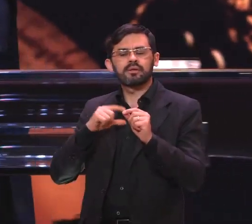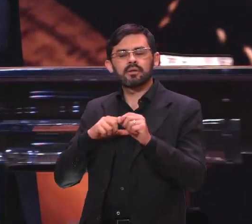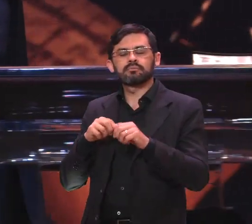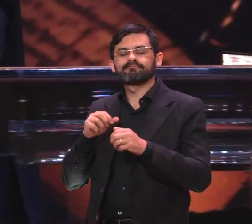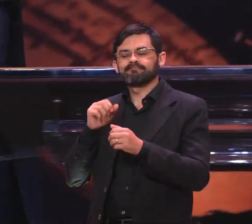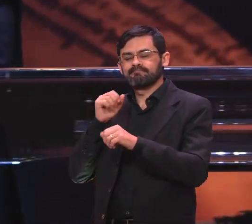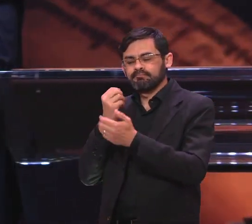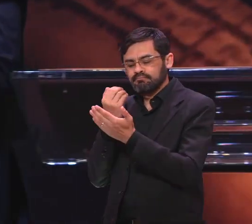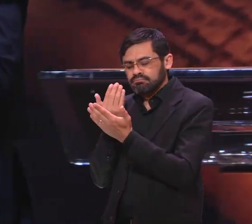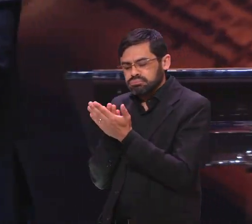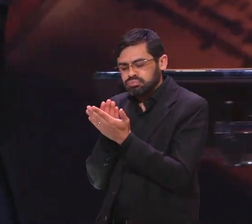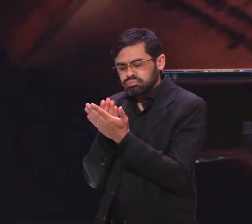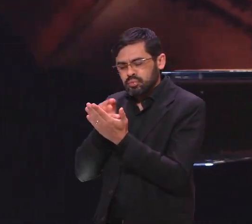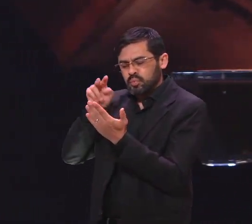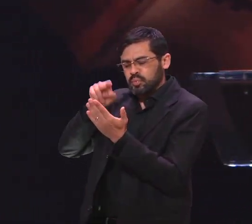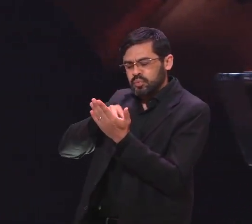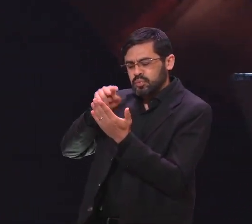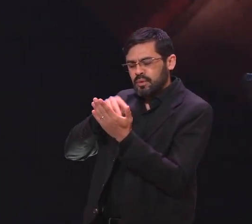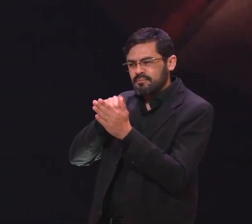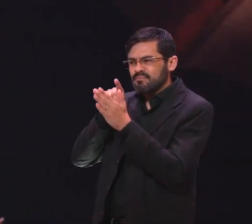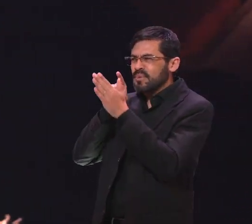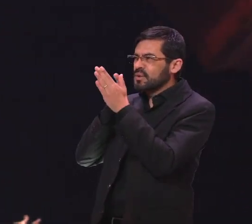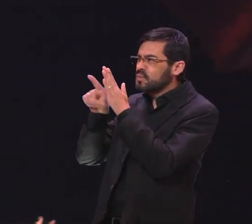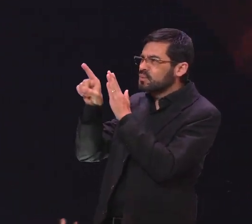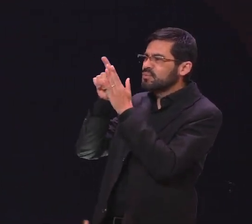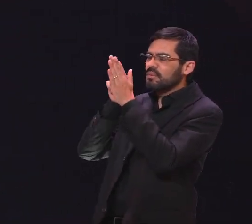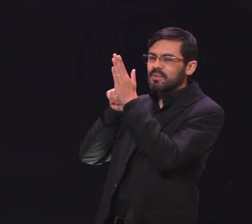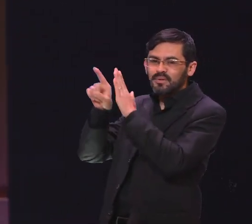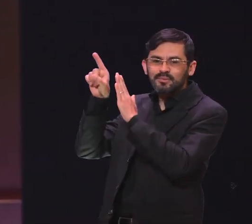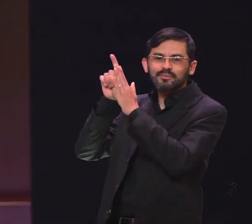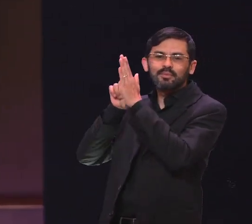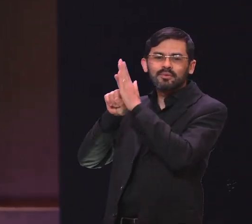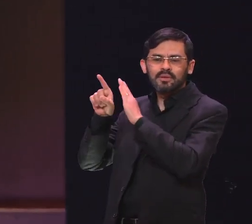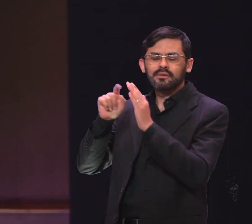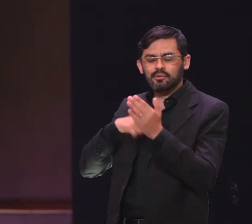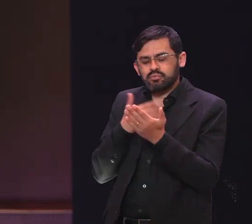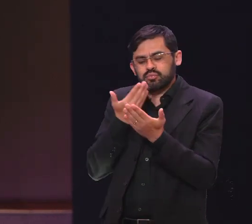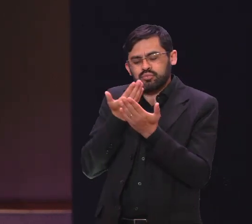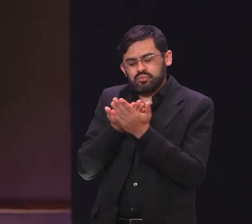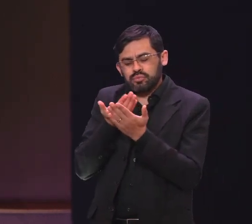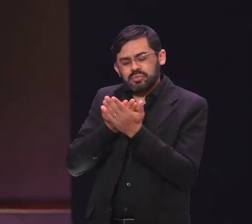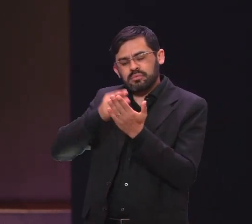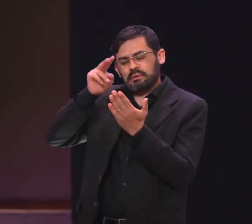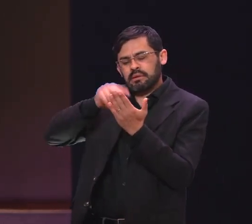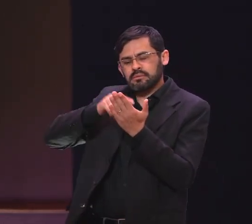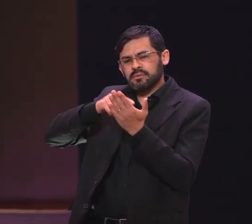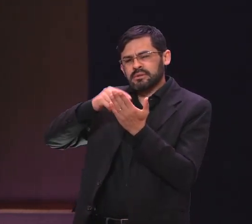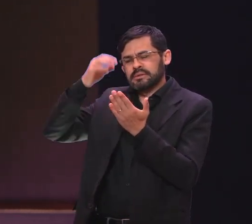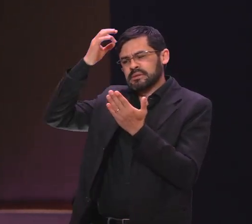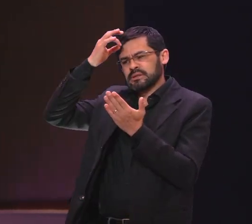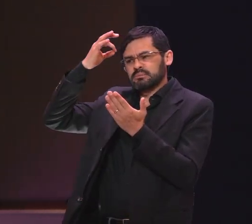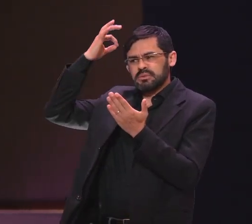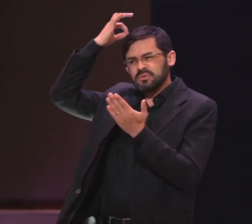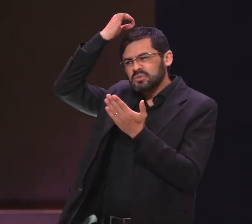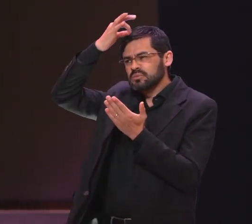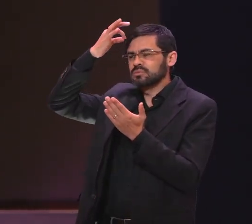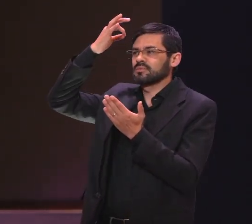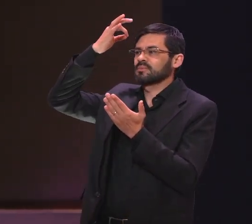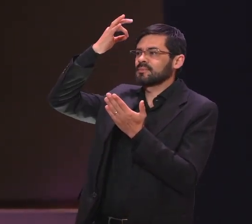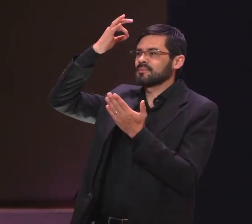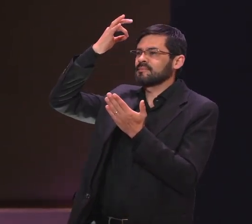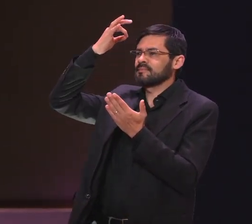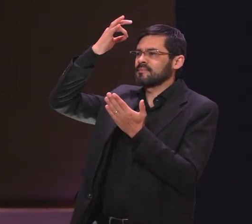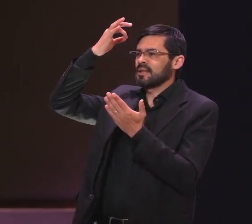faço as minhas perguntas para Deus. E aí eu estou fazendo a devocional e eu falo assim: Espírito Santo,